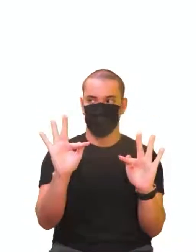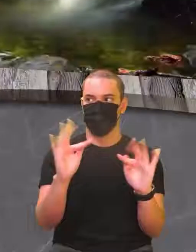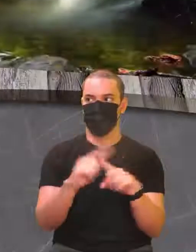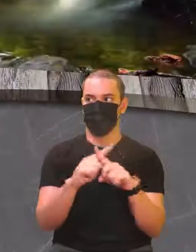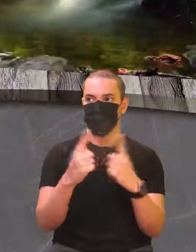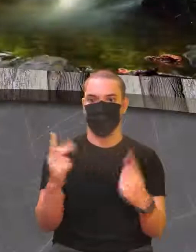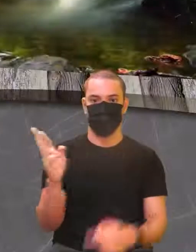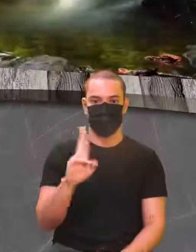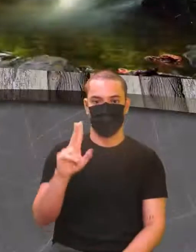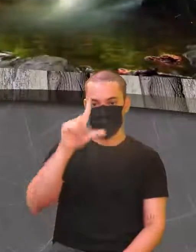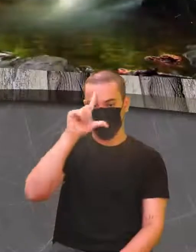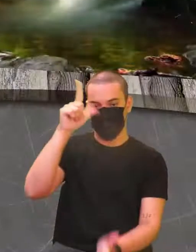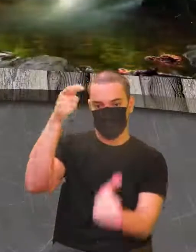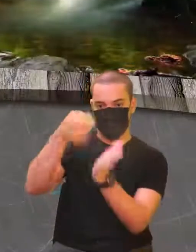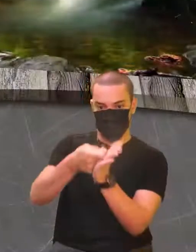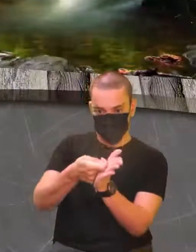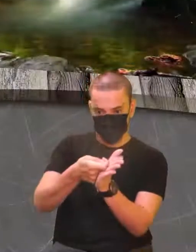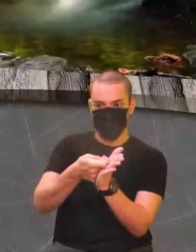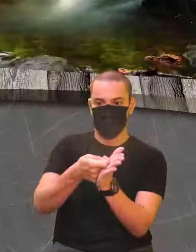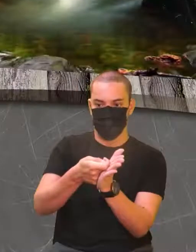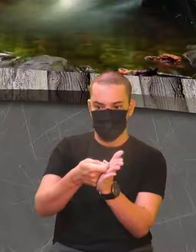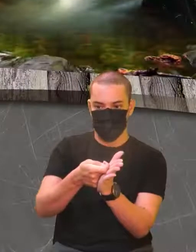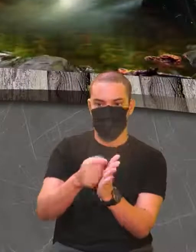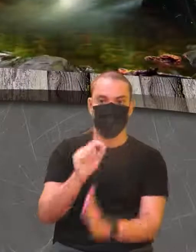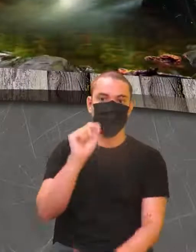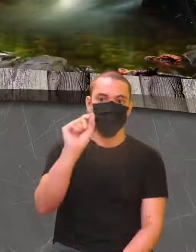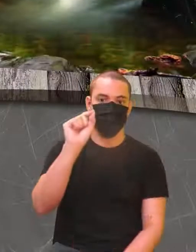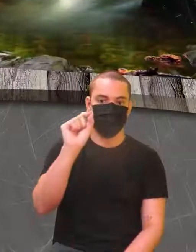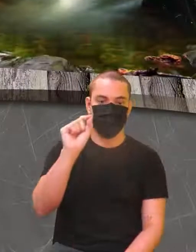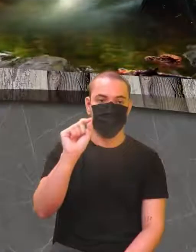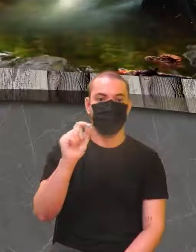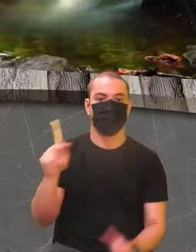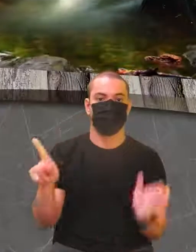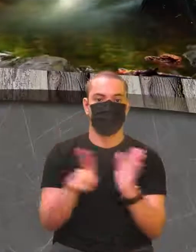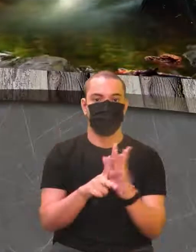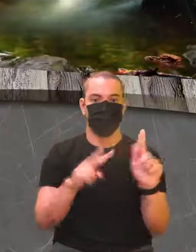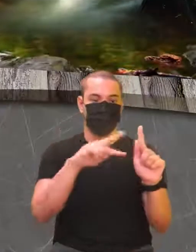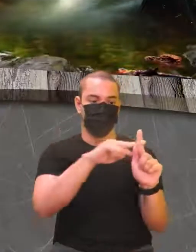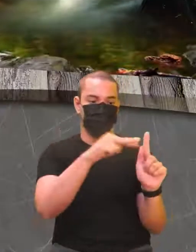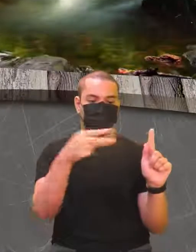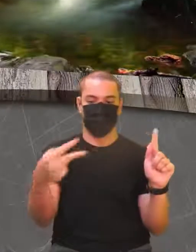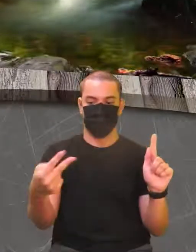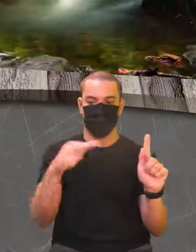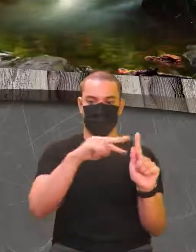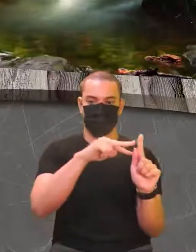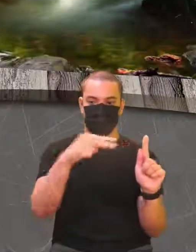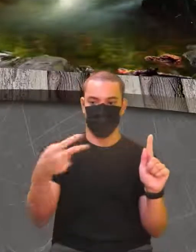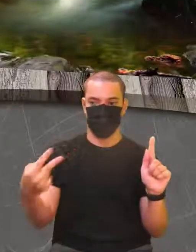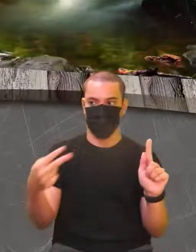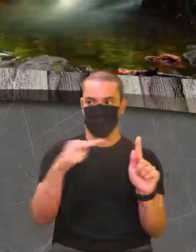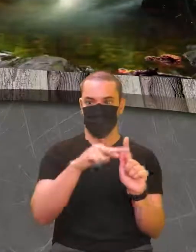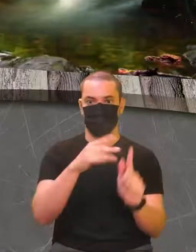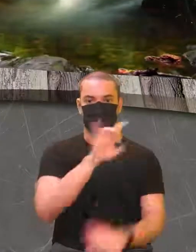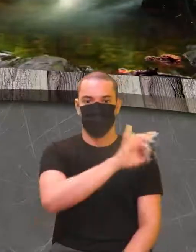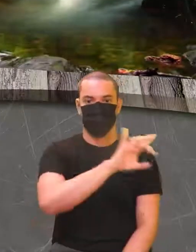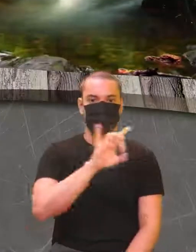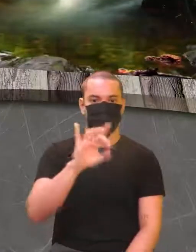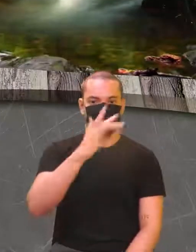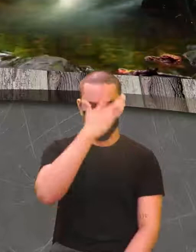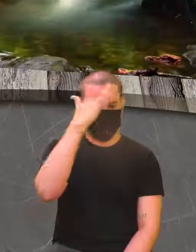que quem determina esse fenótipo é justamente a parte genética, a constituição genética de cada indivíduo.